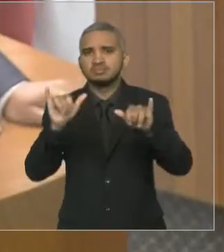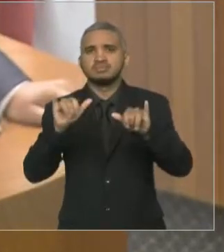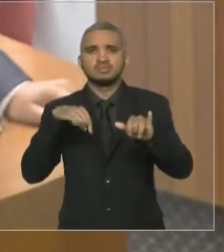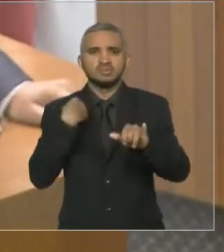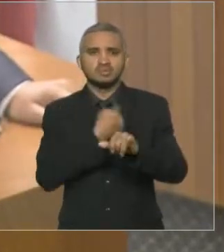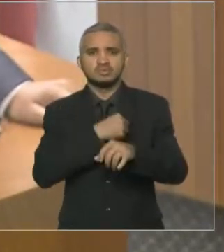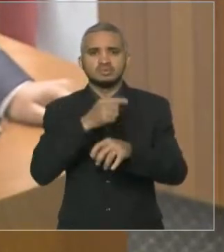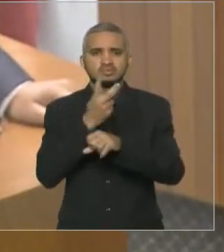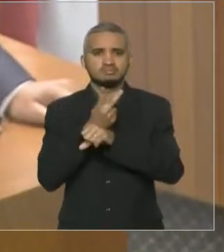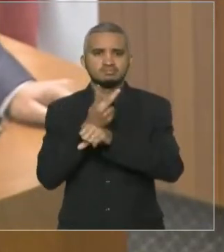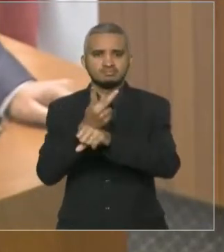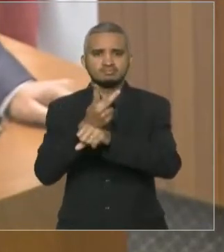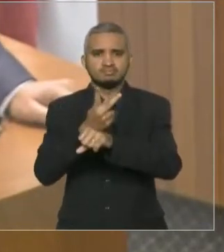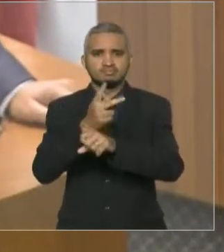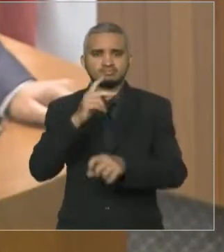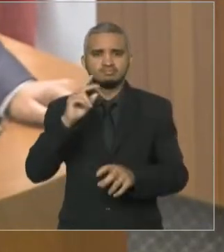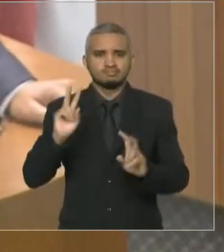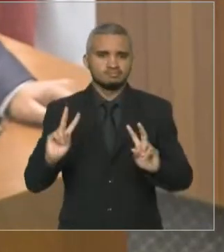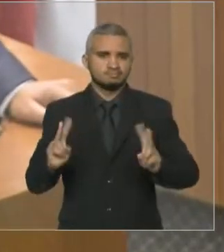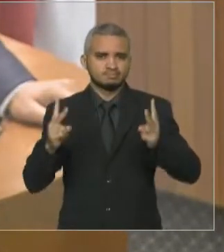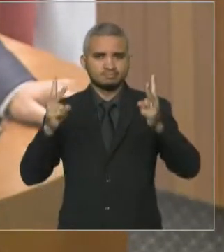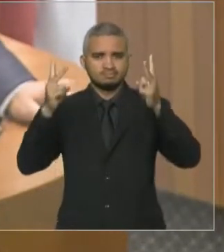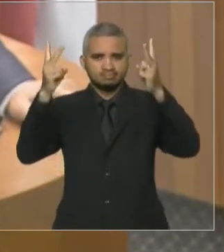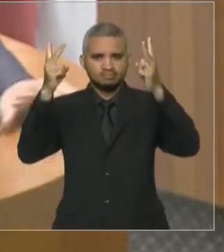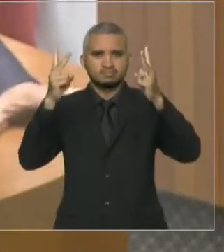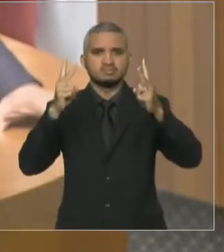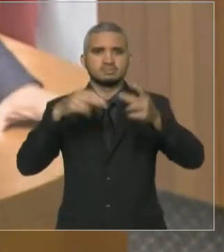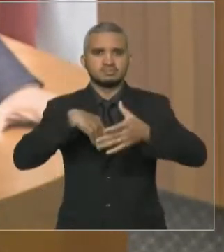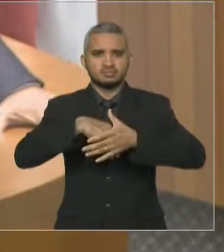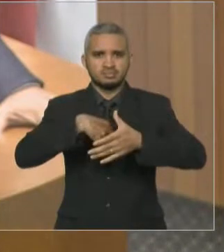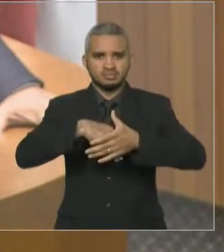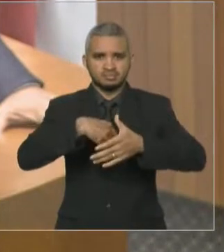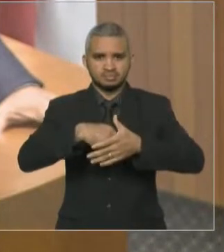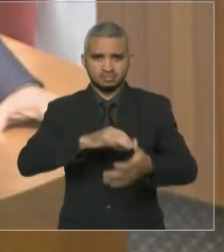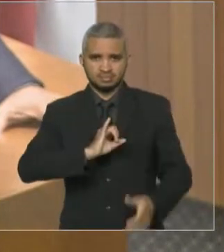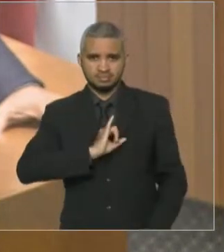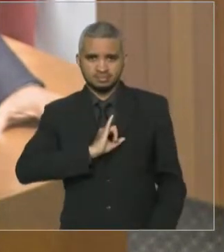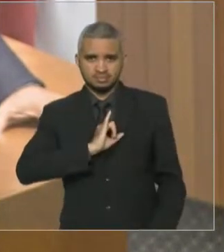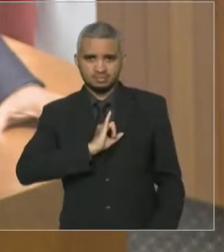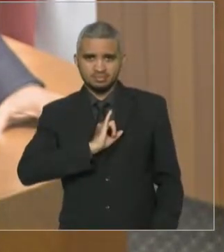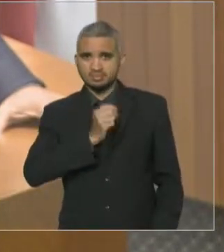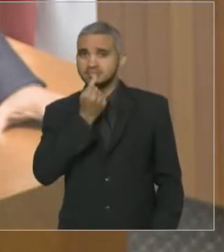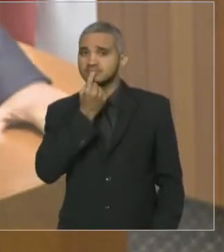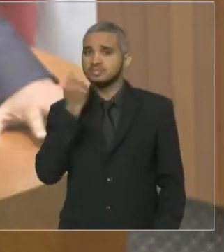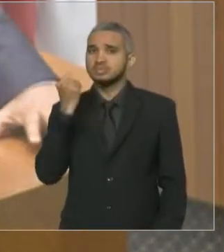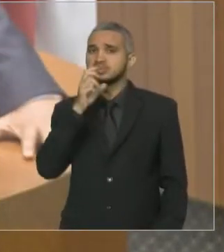Aço, que no último sábado sagrou-se campeão